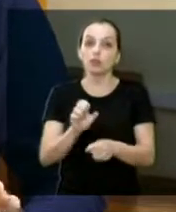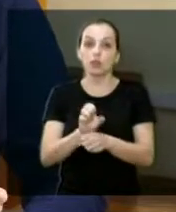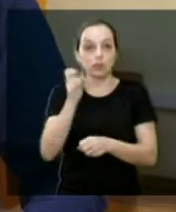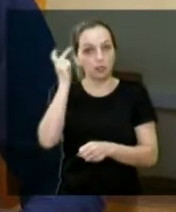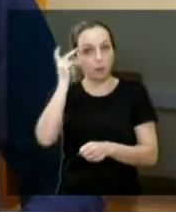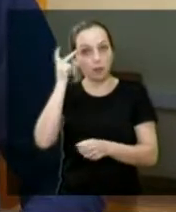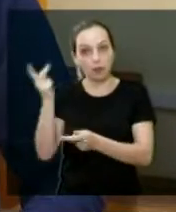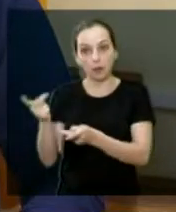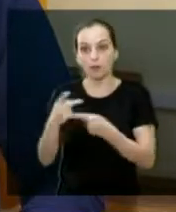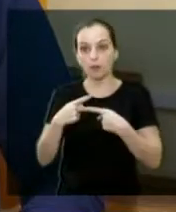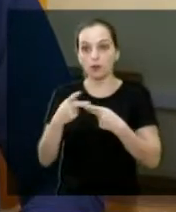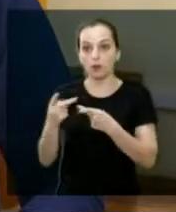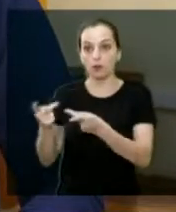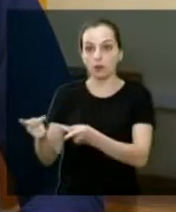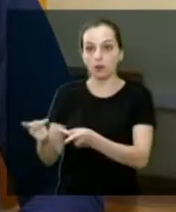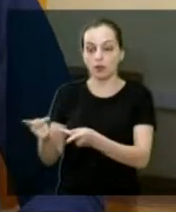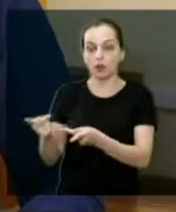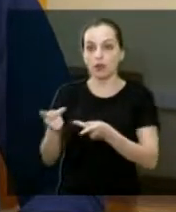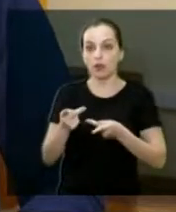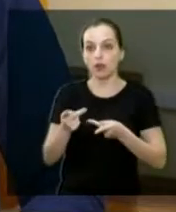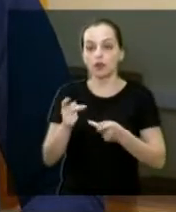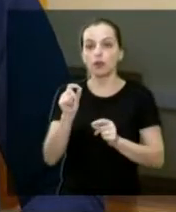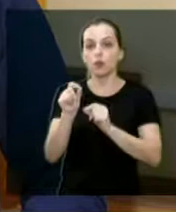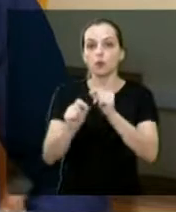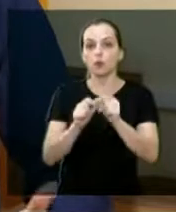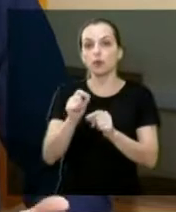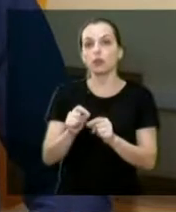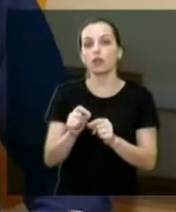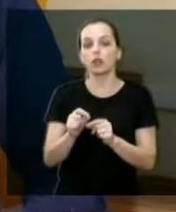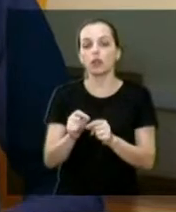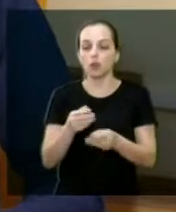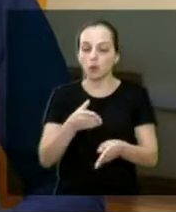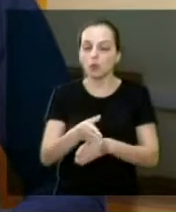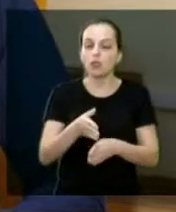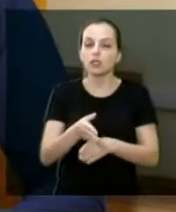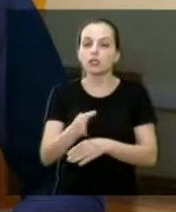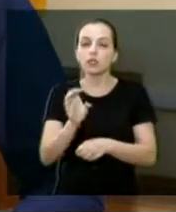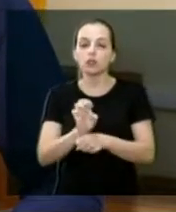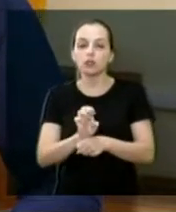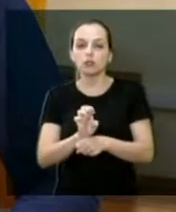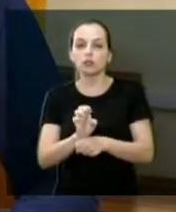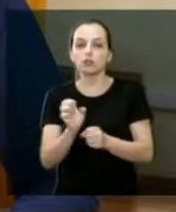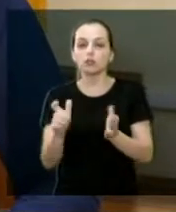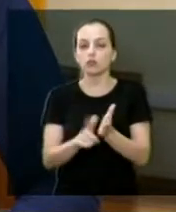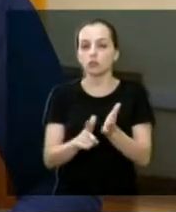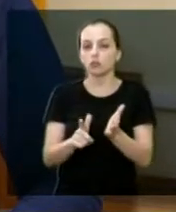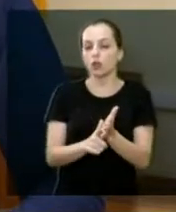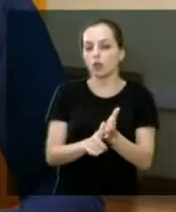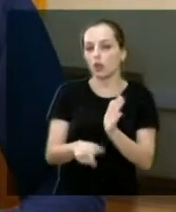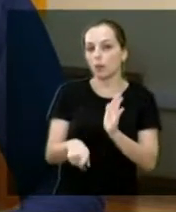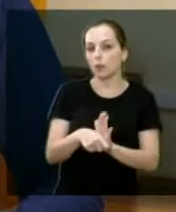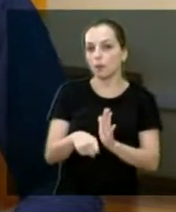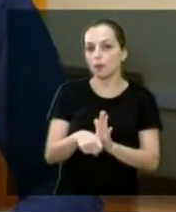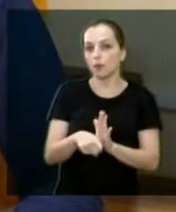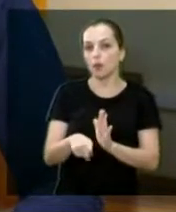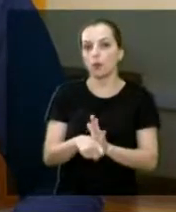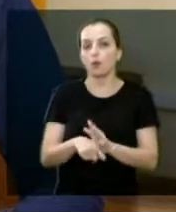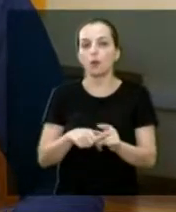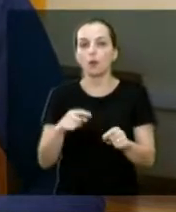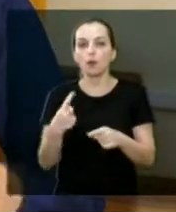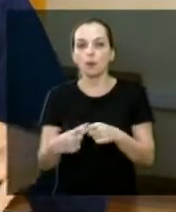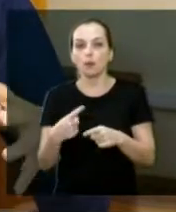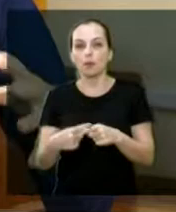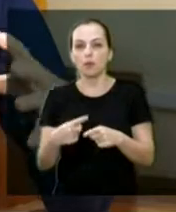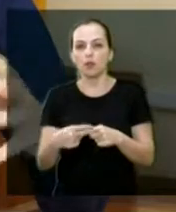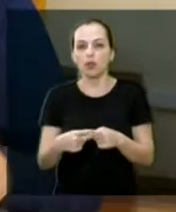e às vezes com meu pai lá no Estadão, que eu disse para você que era uma coisa que me assustava, porque era na Líbero Badaró, eu entrava lá,